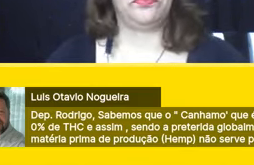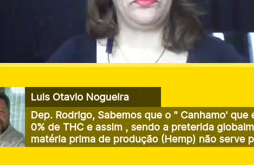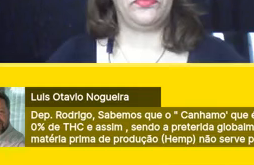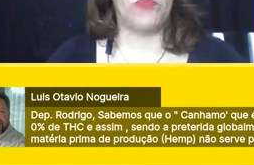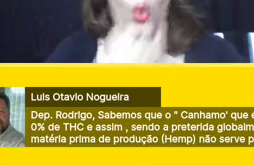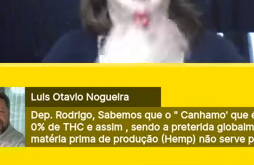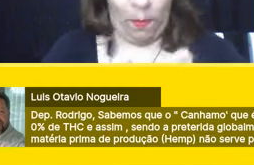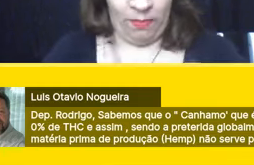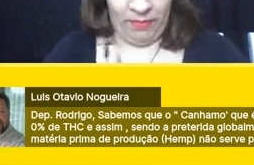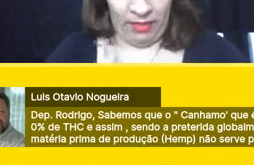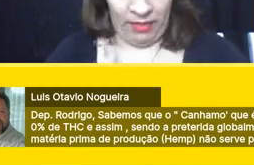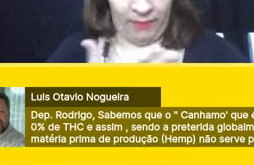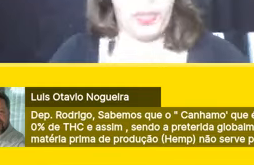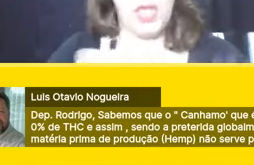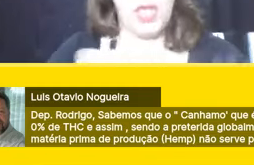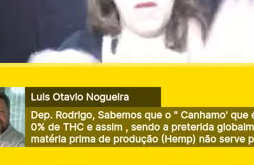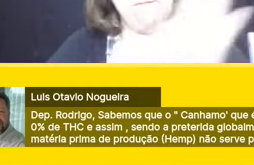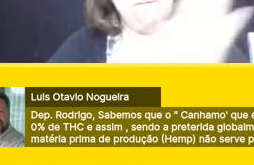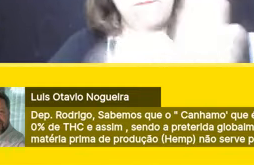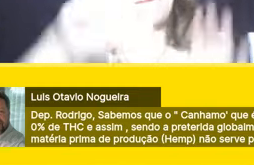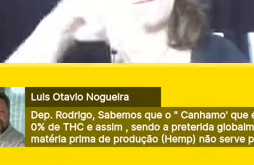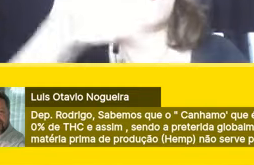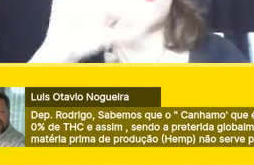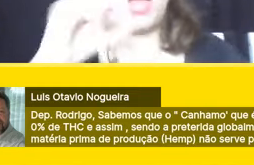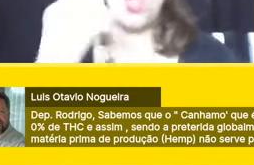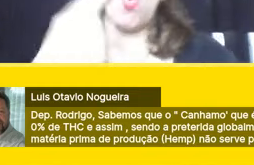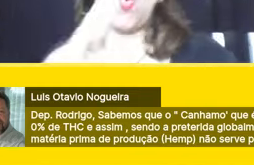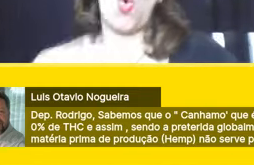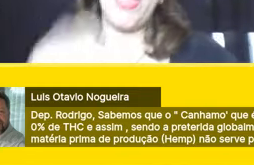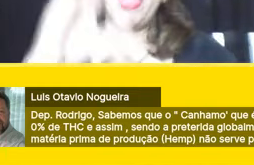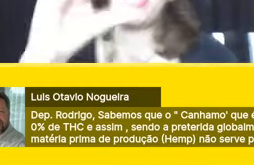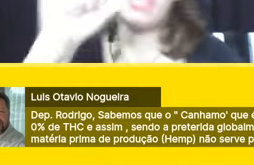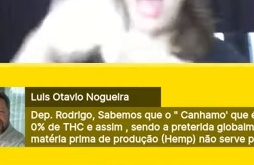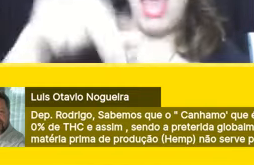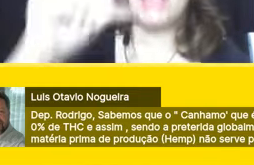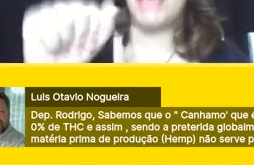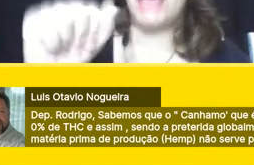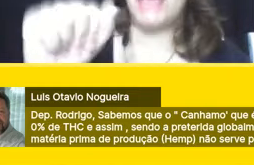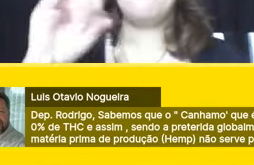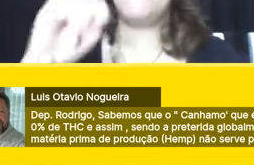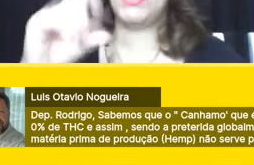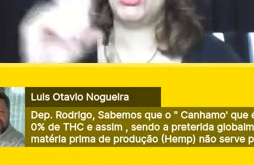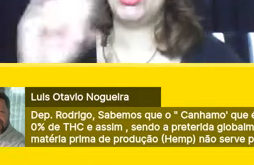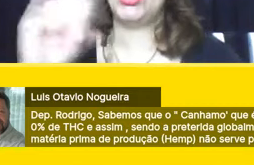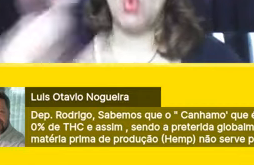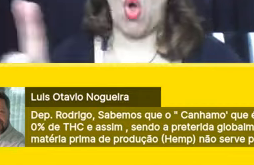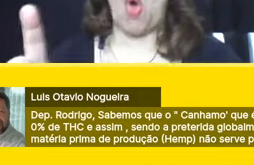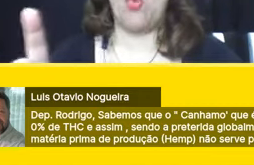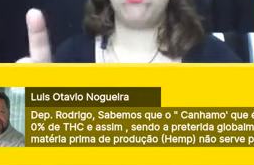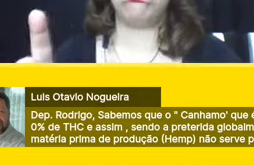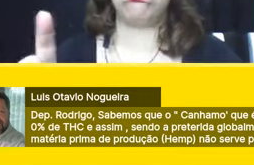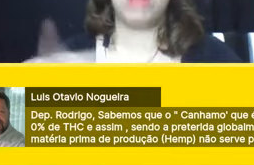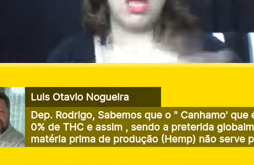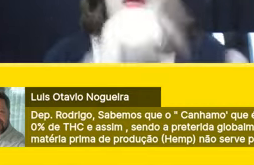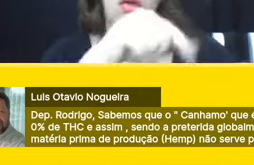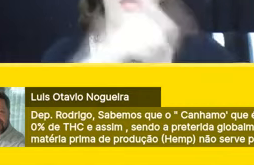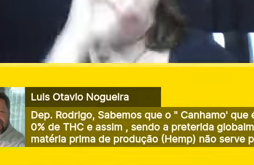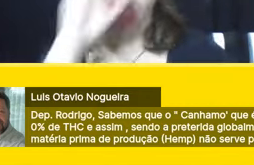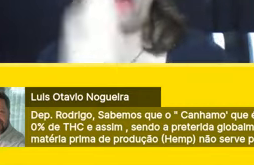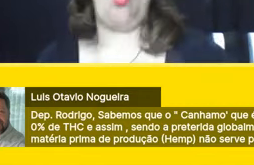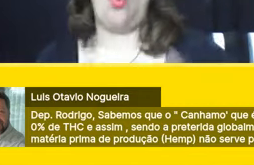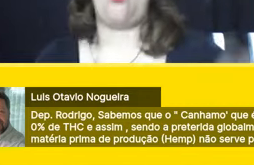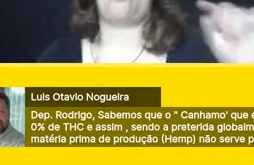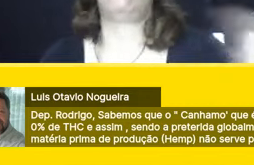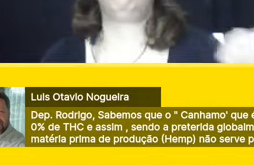sobre a maconha, né? O Certo. canabidiol. O cânhamo, eu sou totalmente favorável. Para mim, o cânhamo precisa ser liberado o plantio,